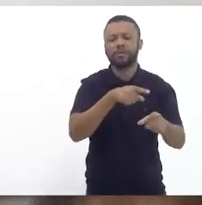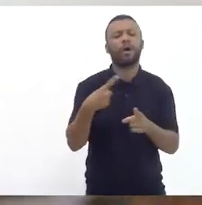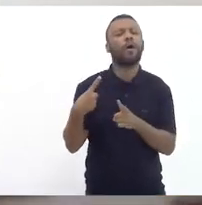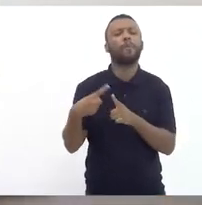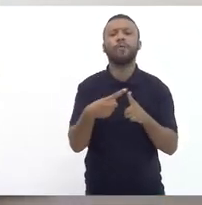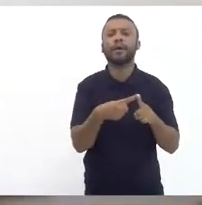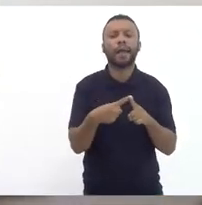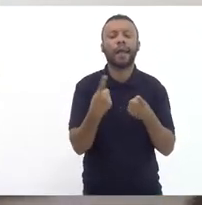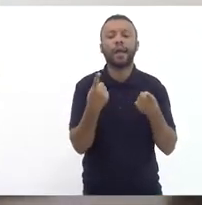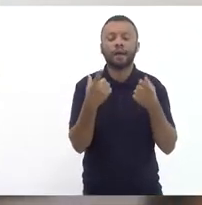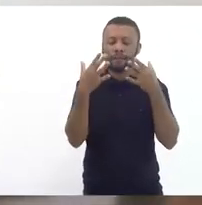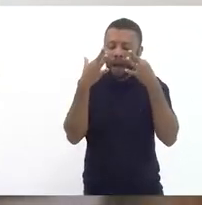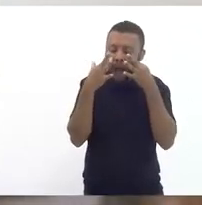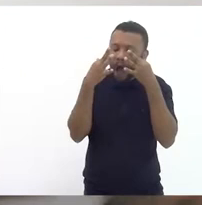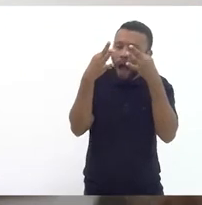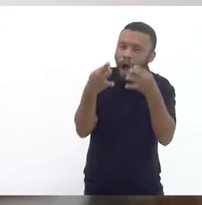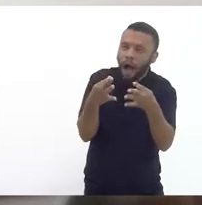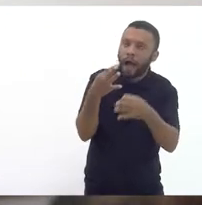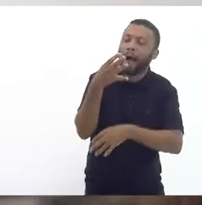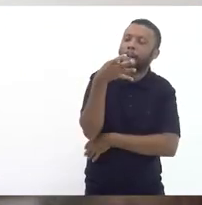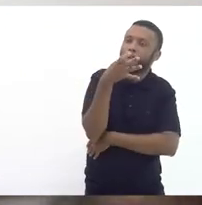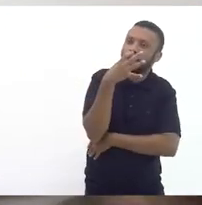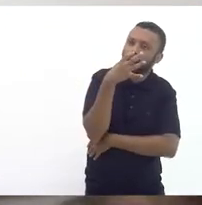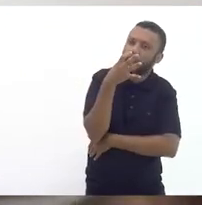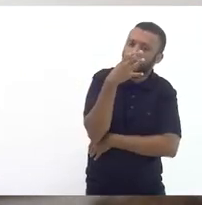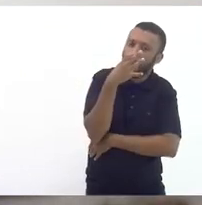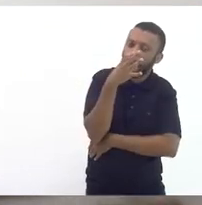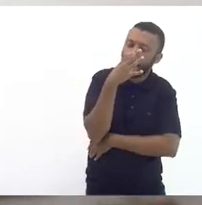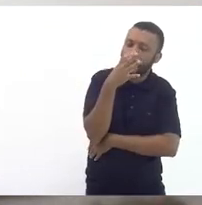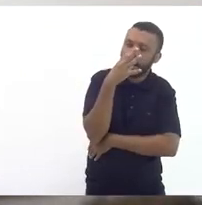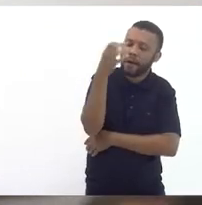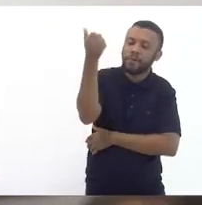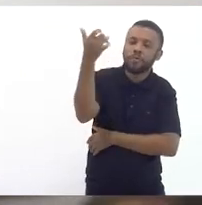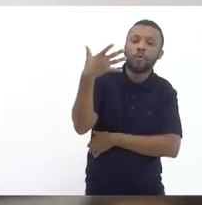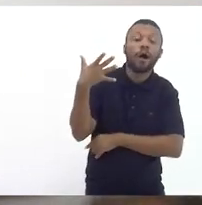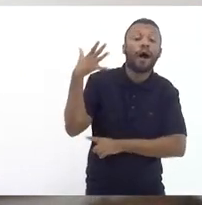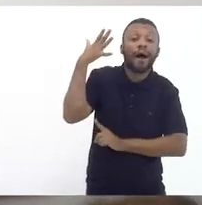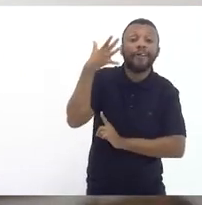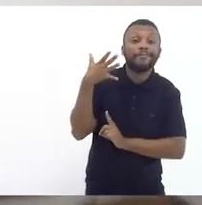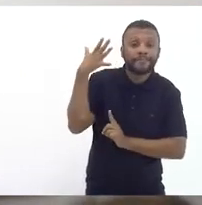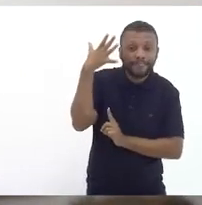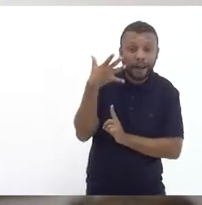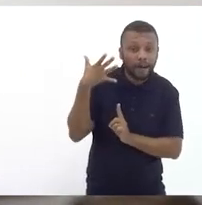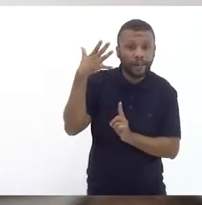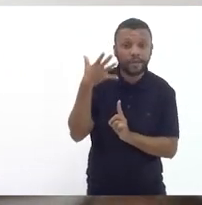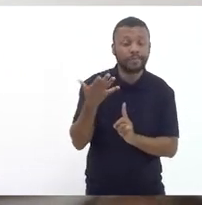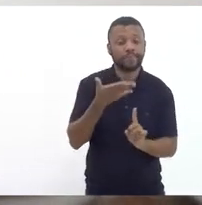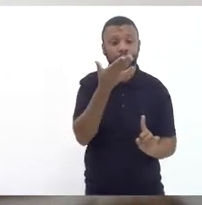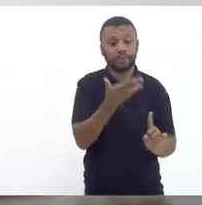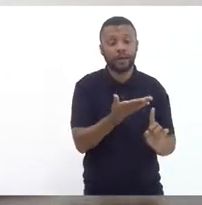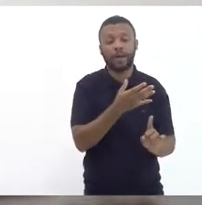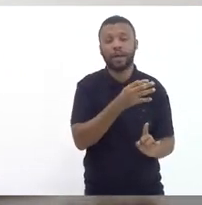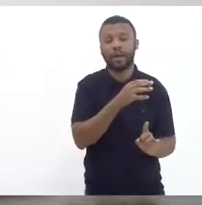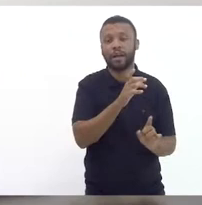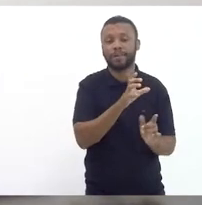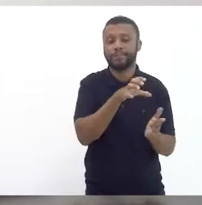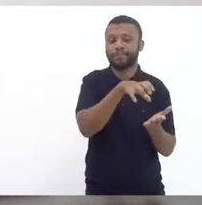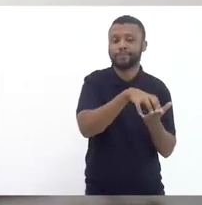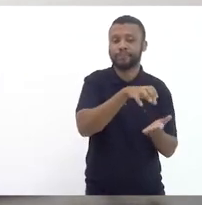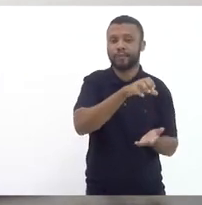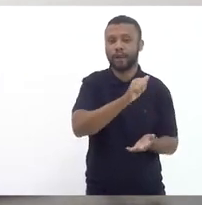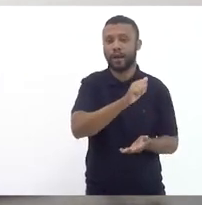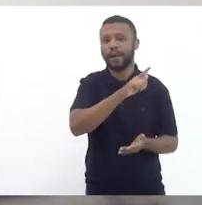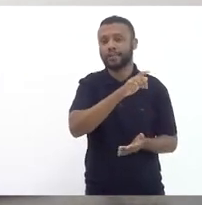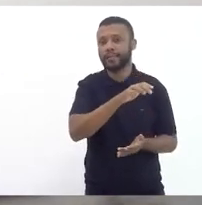fiquei aqui atentamente ouvindo não só a fala da agência reguladora, mas como também